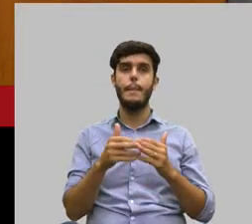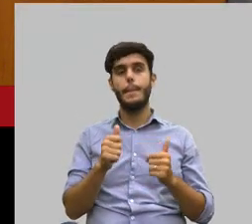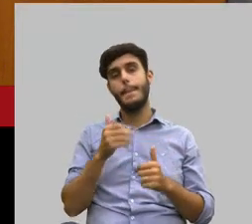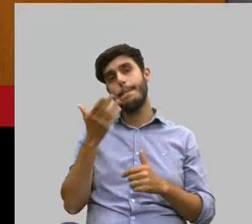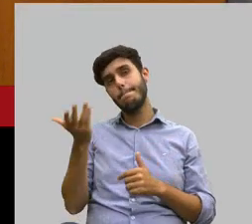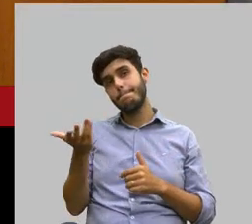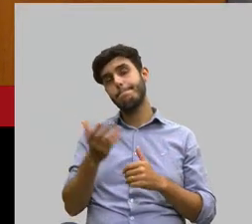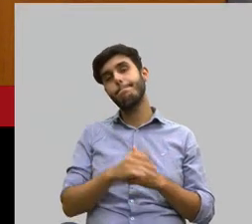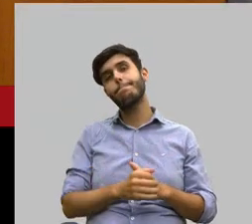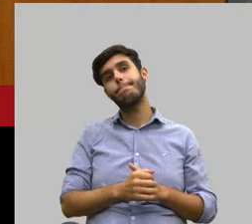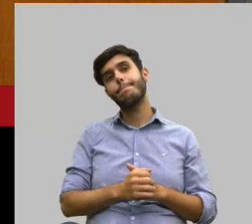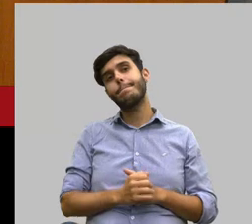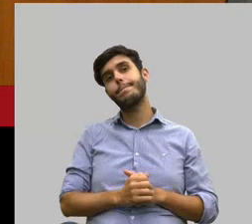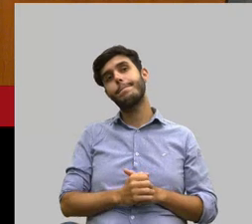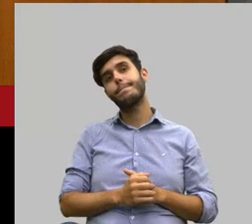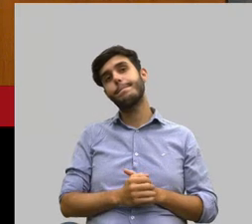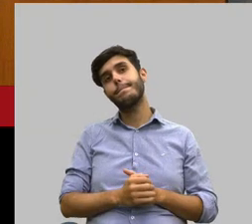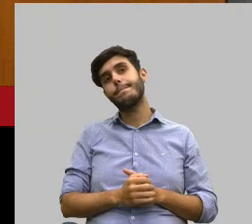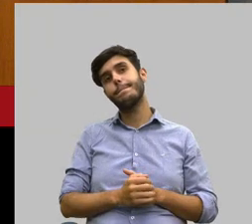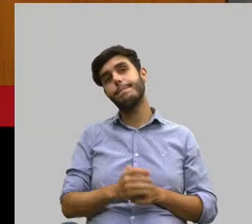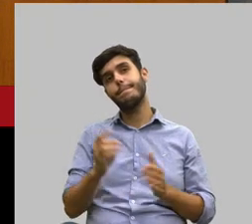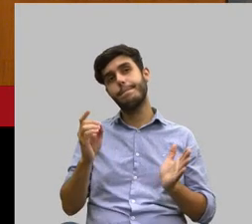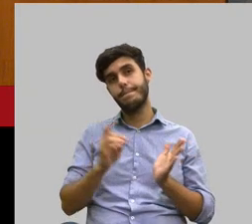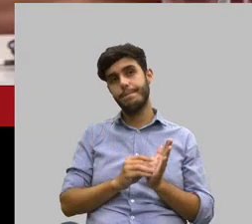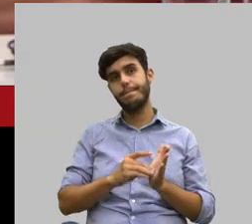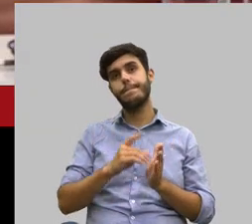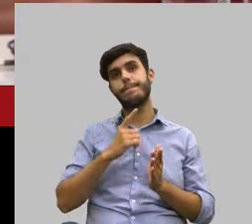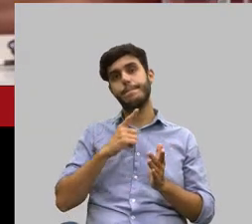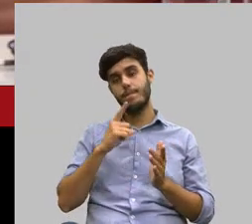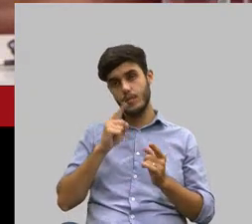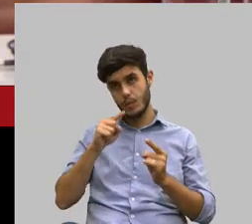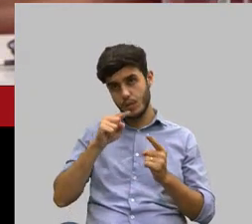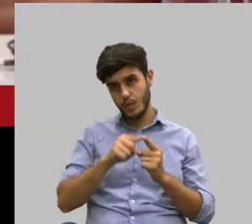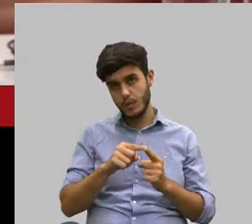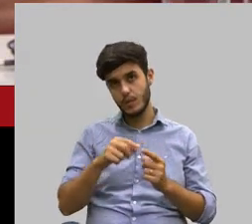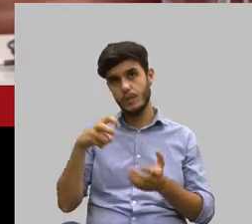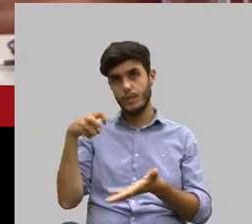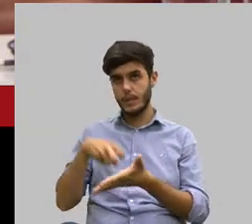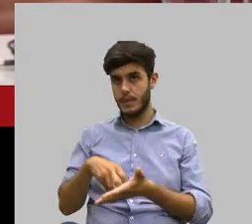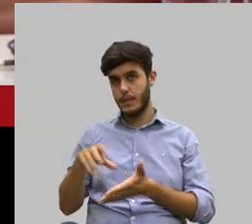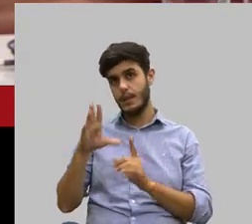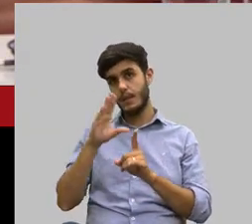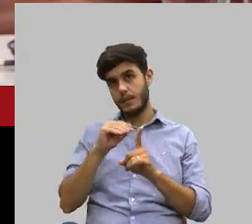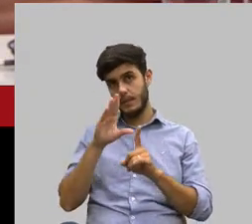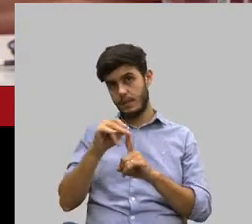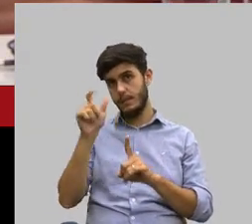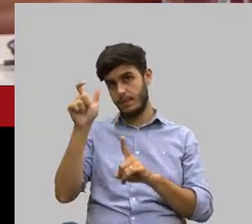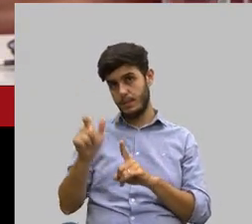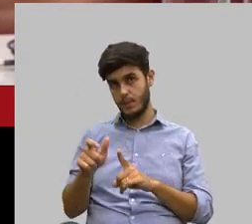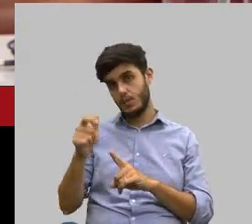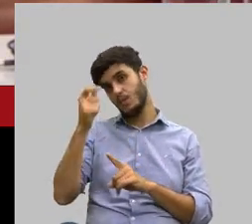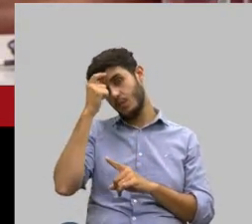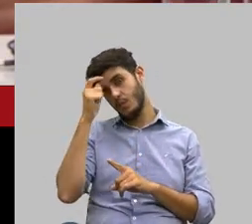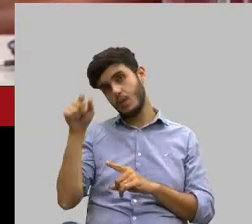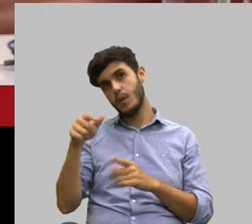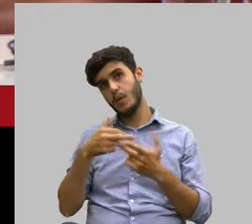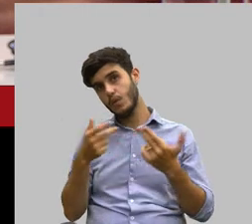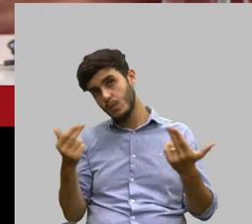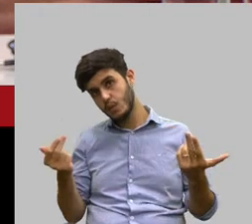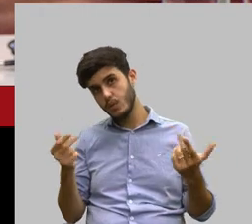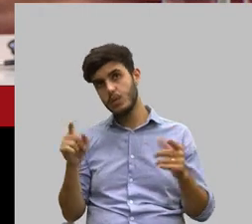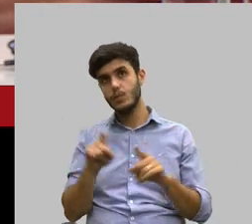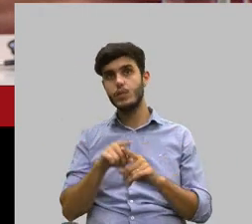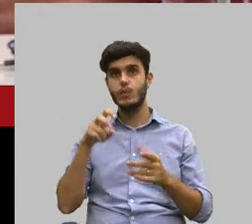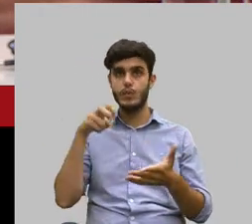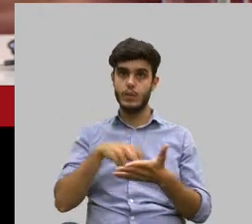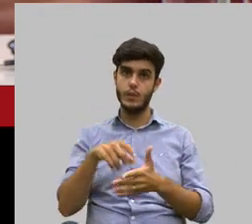que realmente Busque punir o assediador que realmente leve a efeito a punição